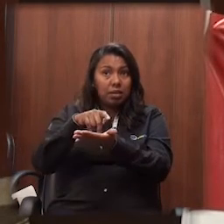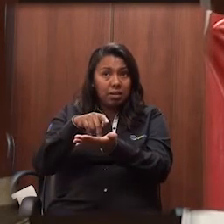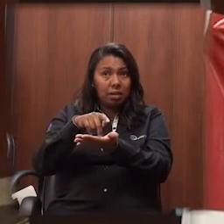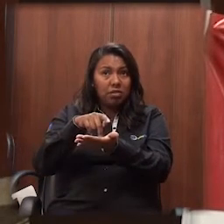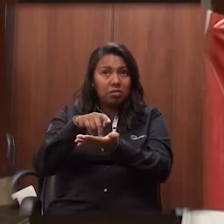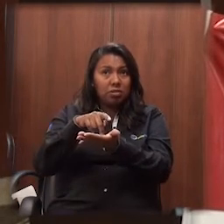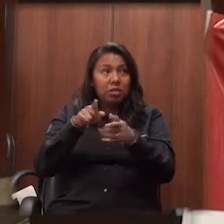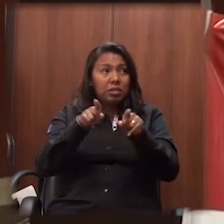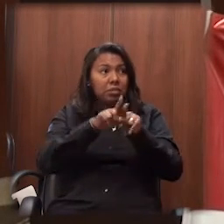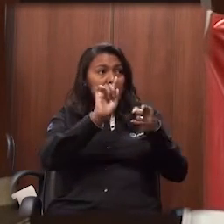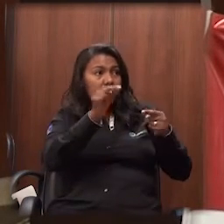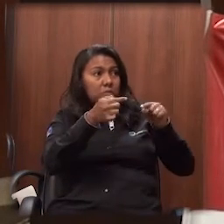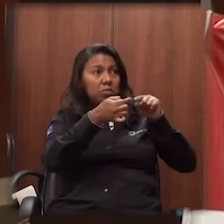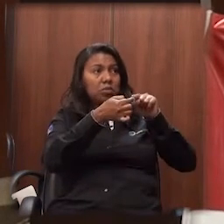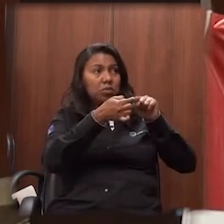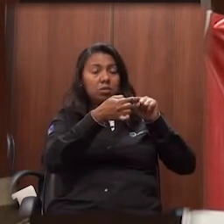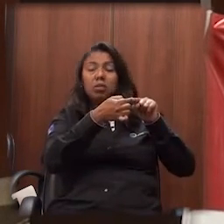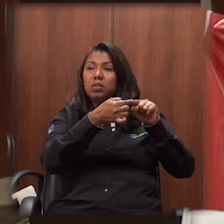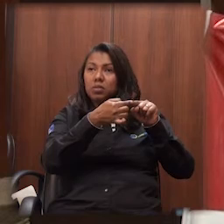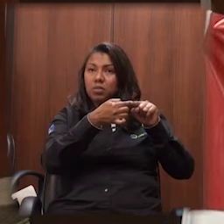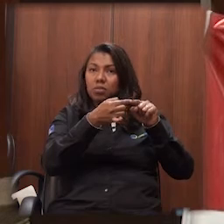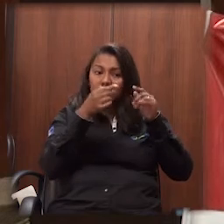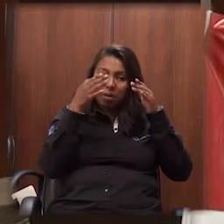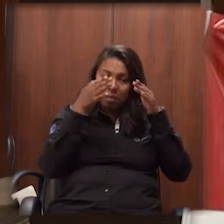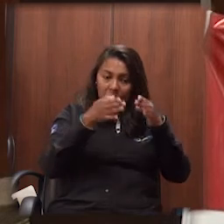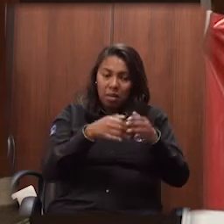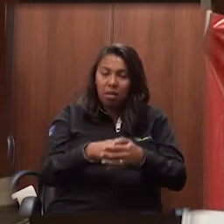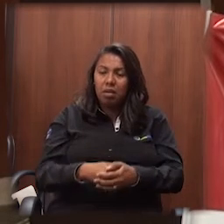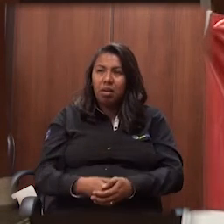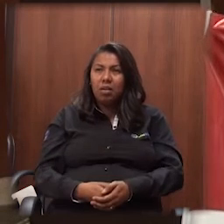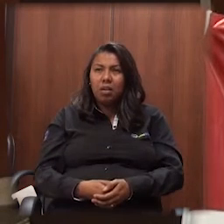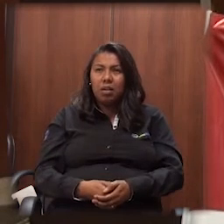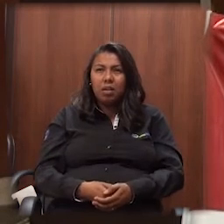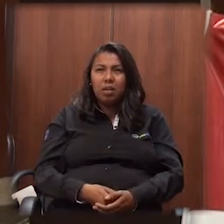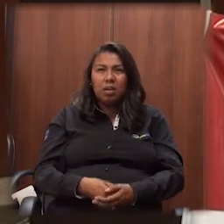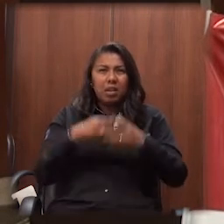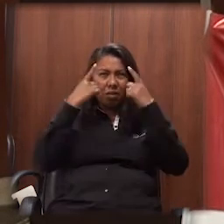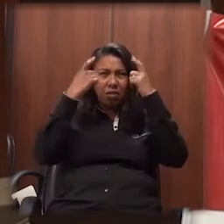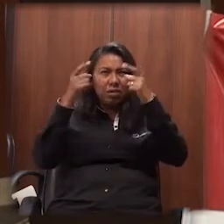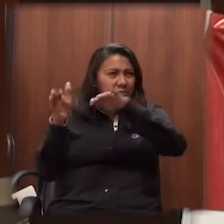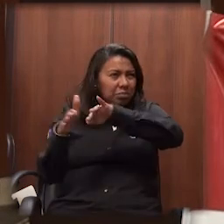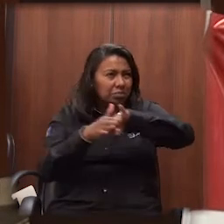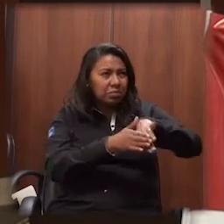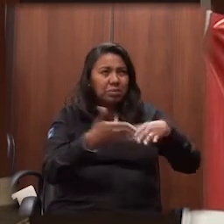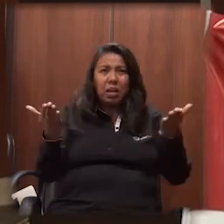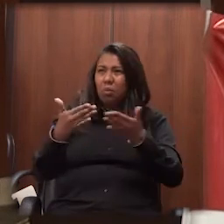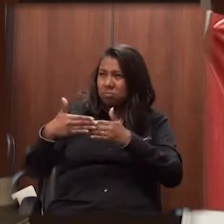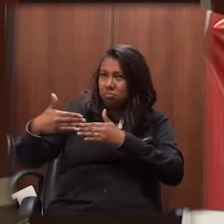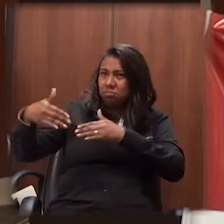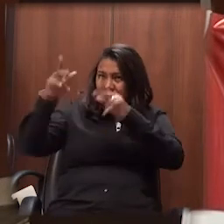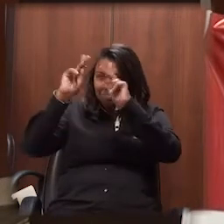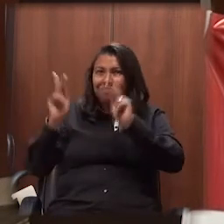a meta. Ou seja, vamos sair desse estado de violência e vamos para um estado de paz. Não é